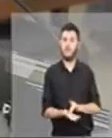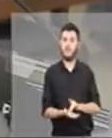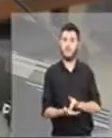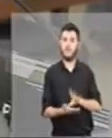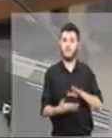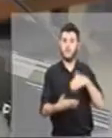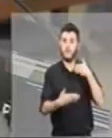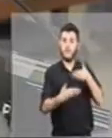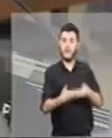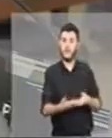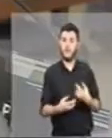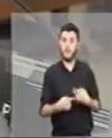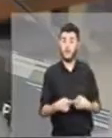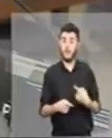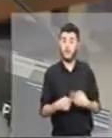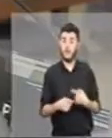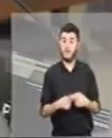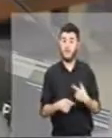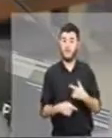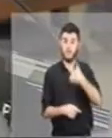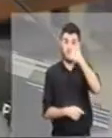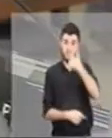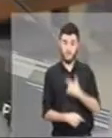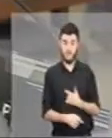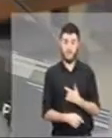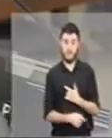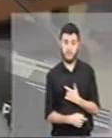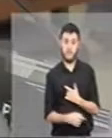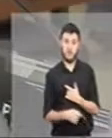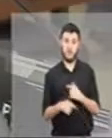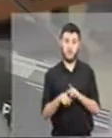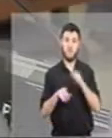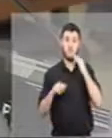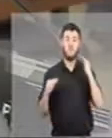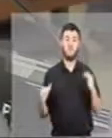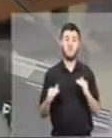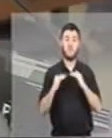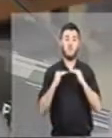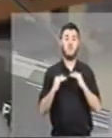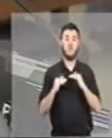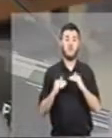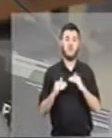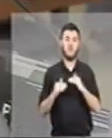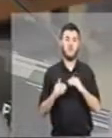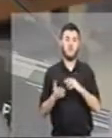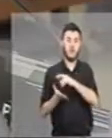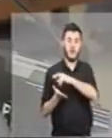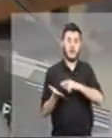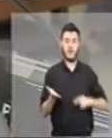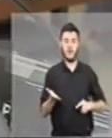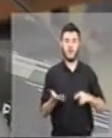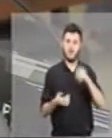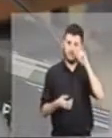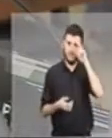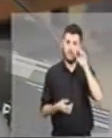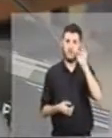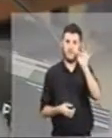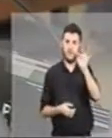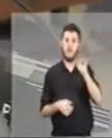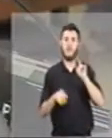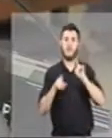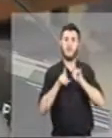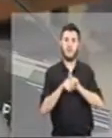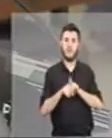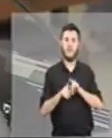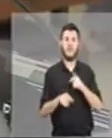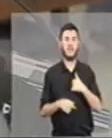posição coincide com a do relator, ministro Luiz Edson Fachin. Eu até fiquei com um